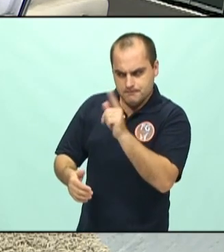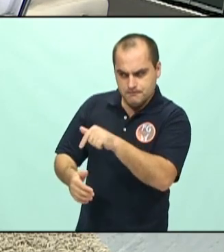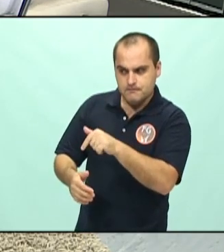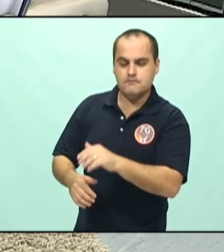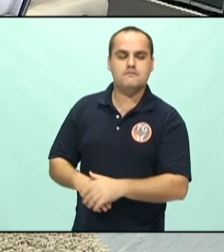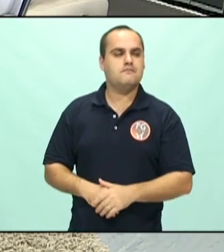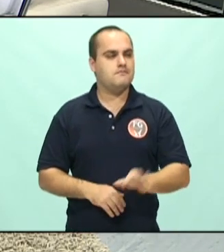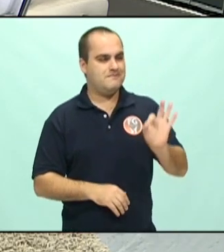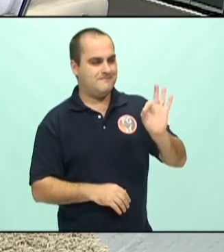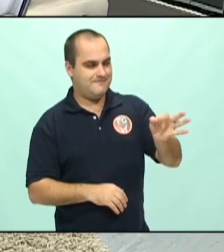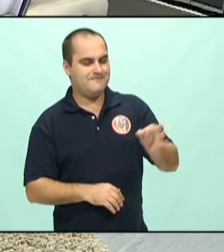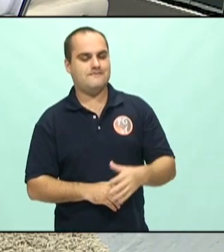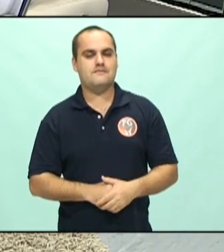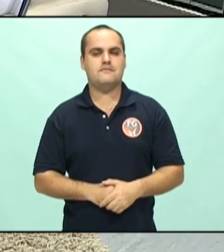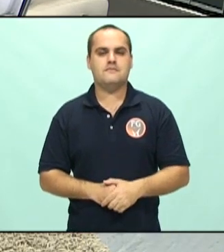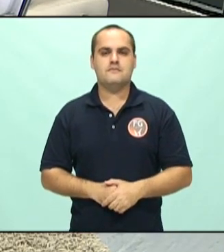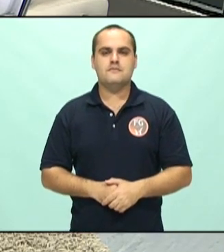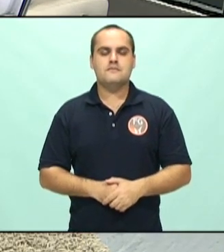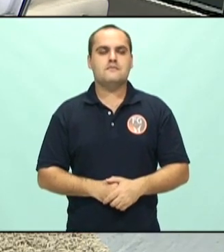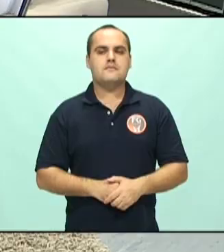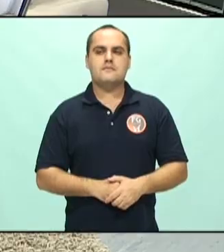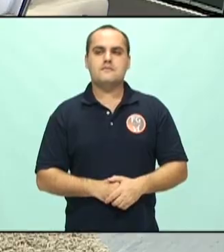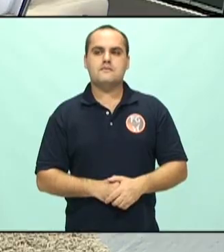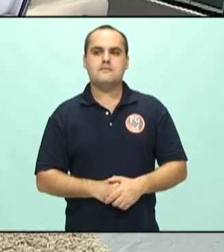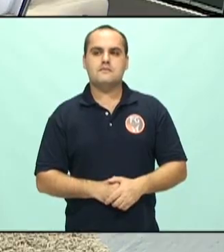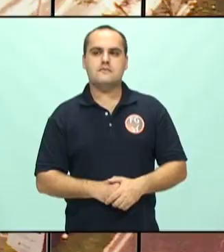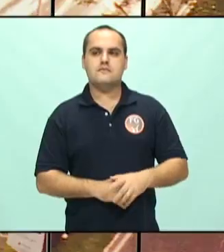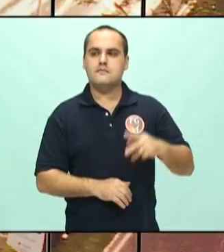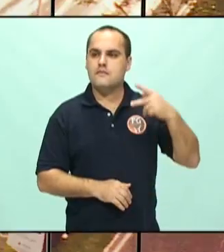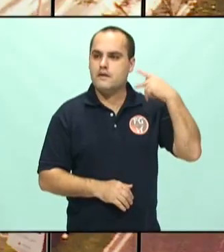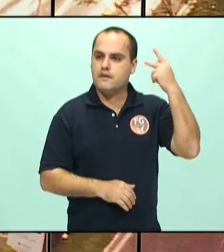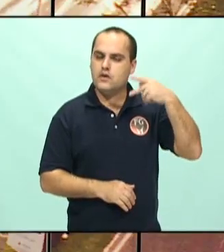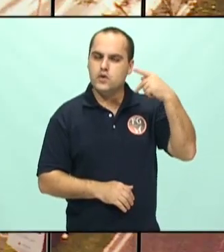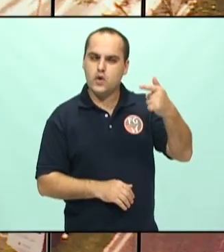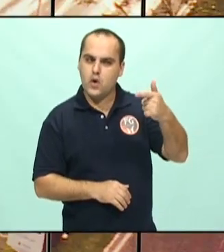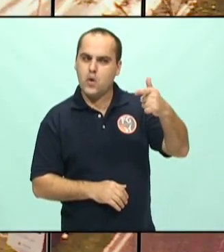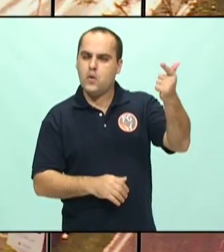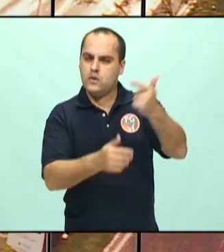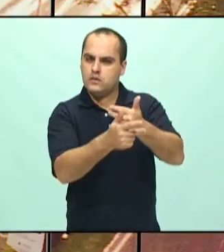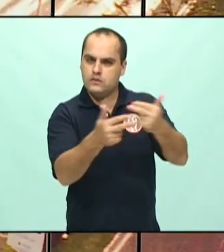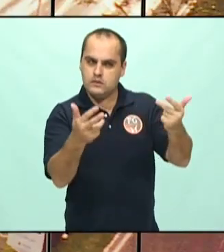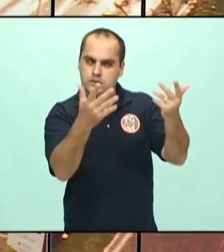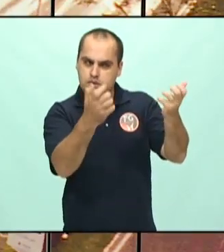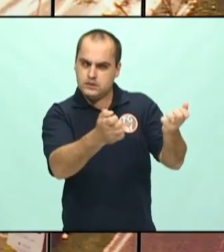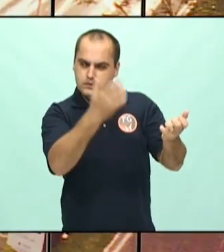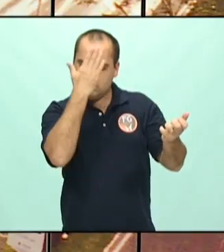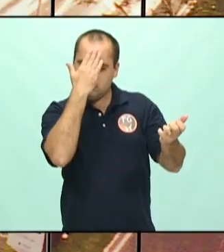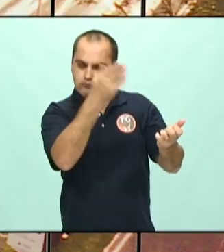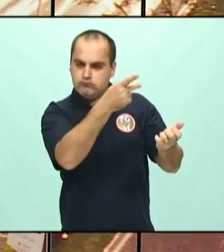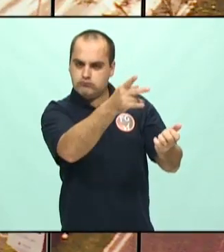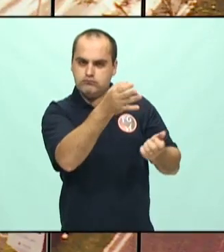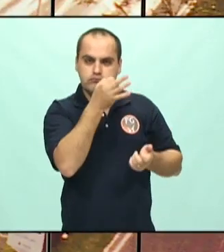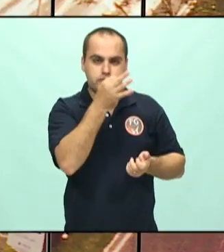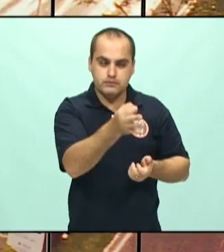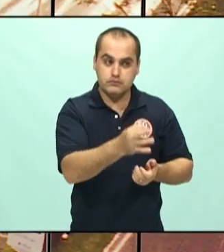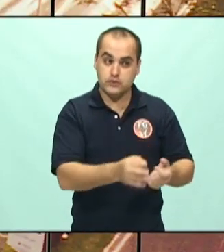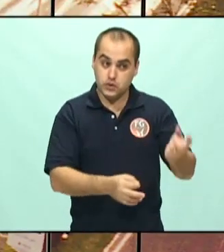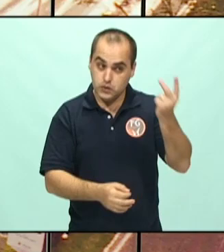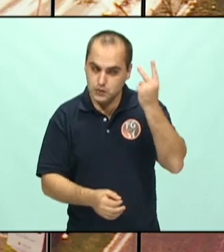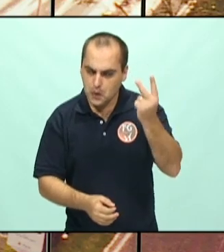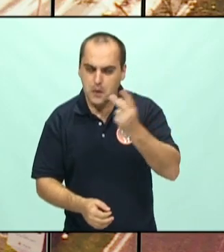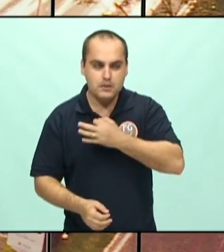vereador outra situação que eu gostaria de saber a sua opinião nós temos aí são duas opiniões na